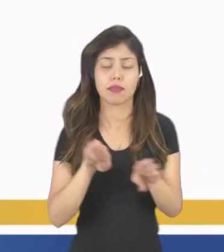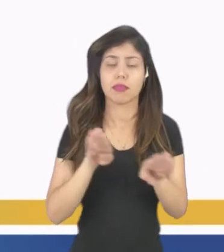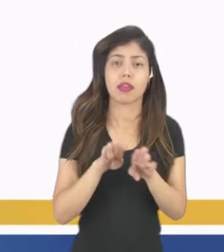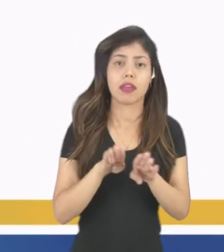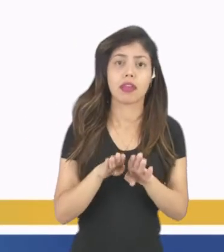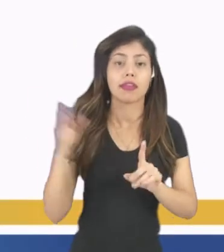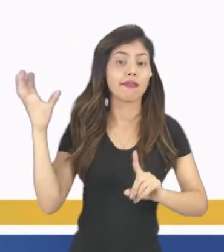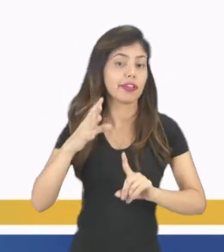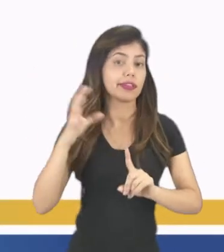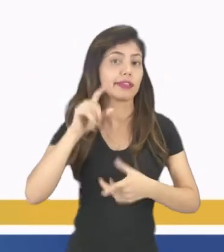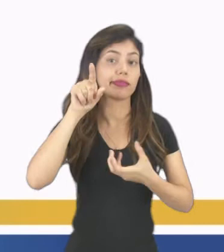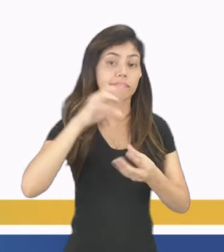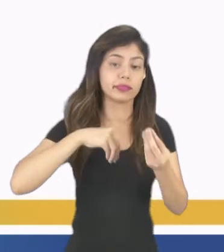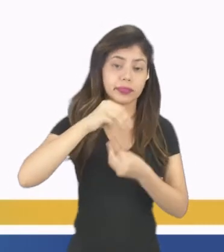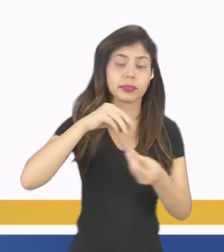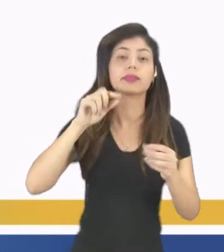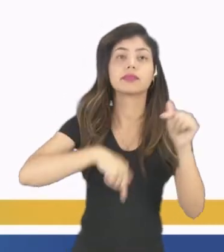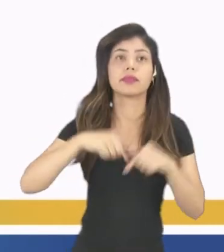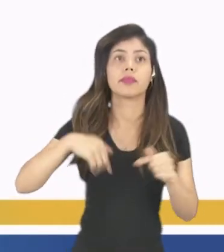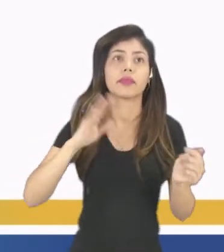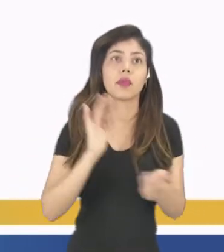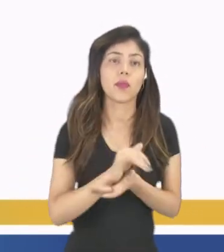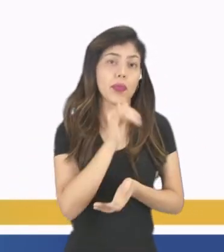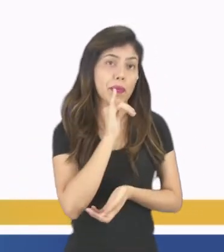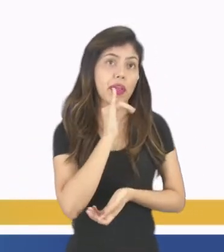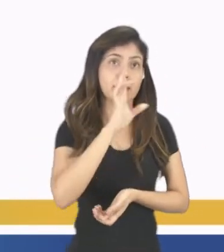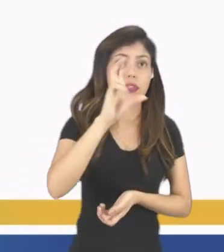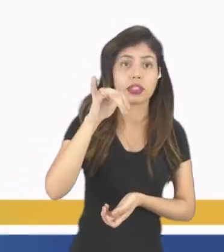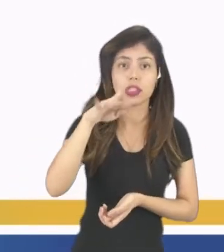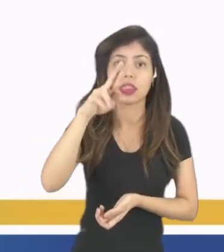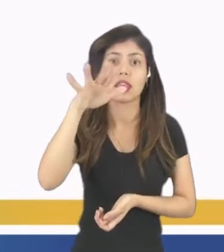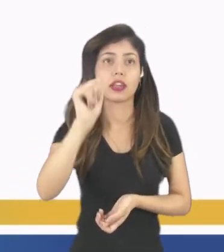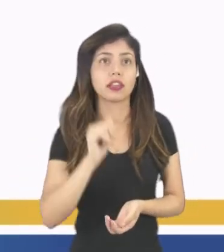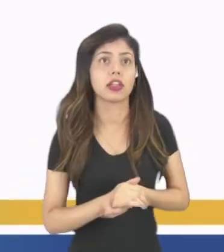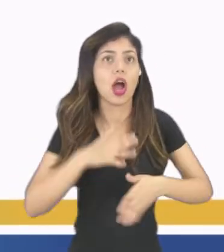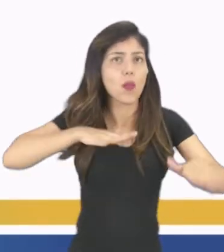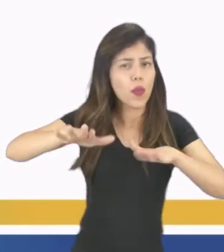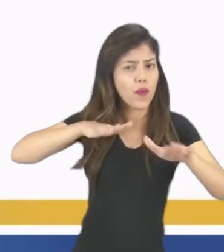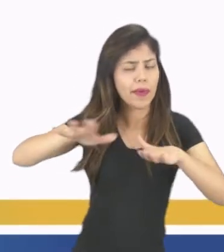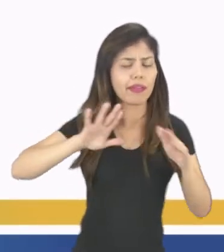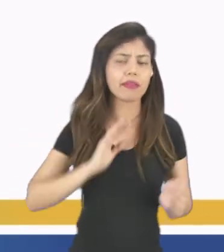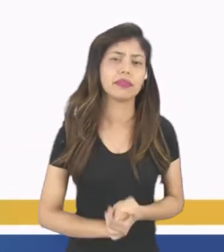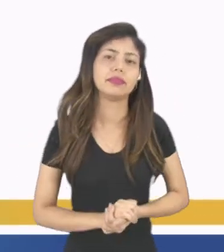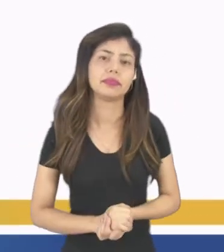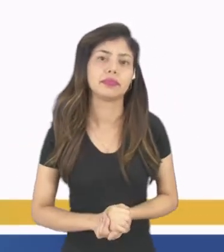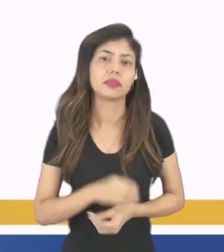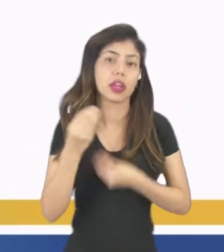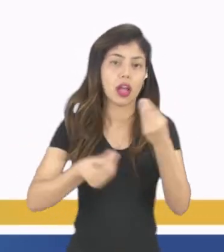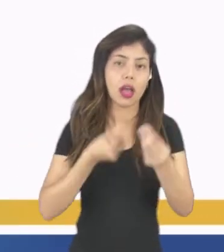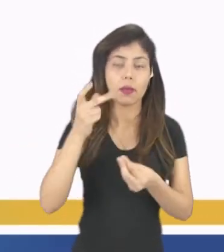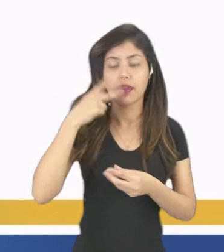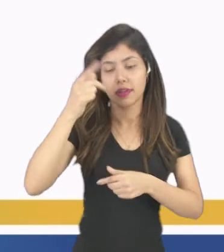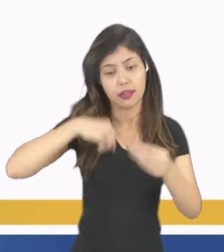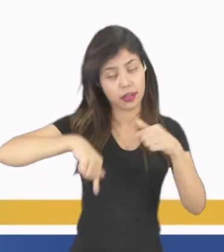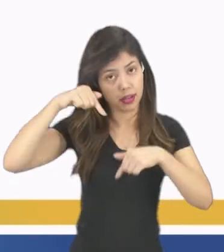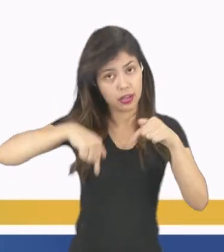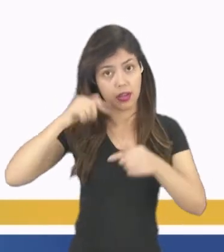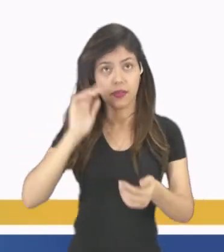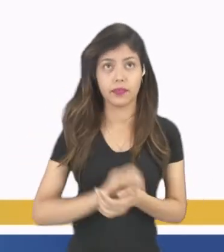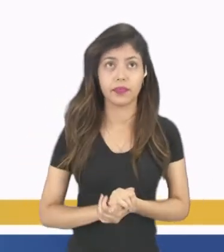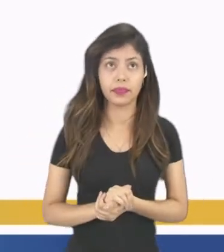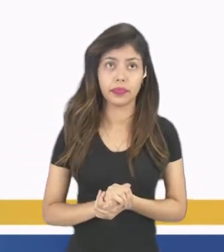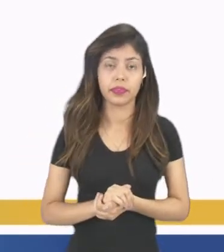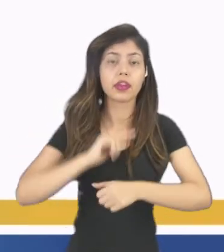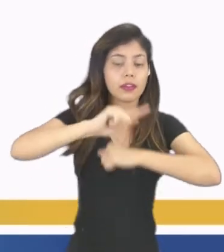aqui, cinética está relacionada ao movimento. Como a gente está falando de reação química, vai ser o movimento